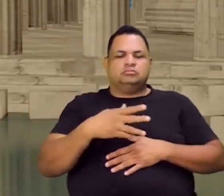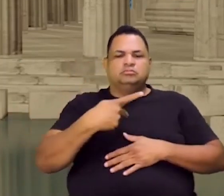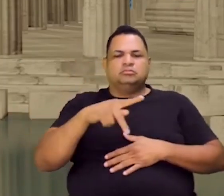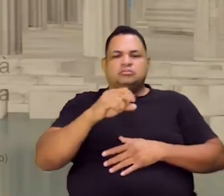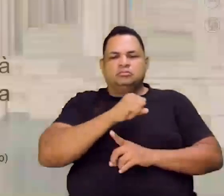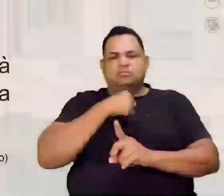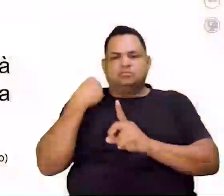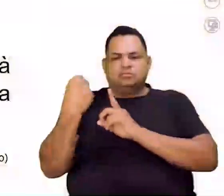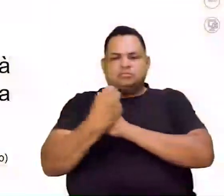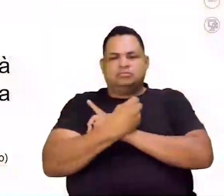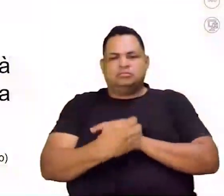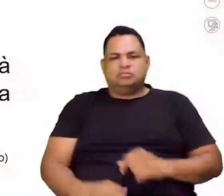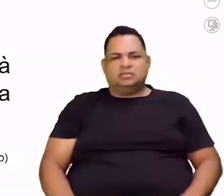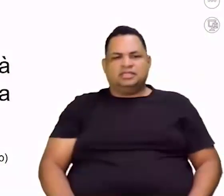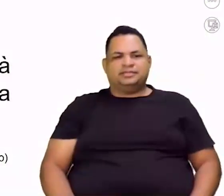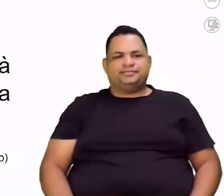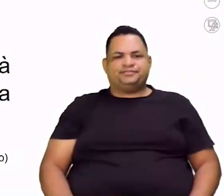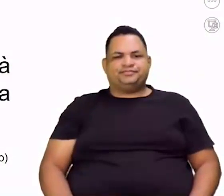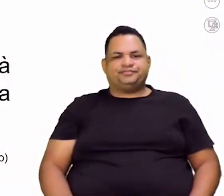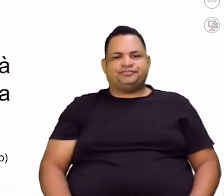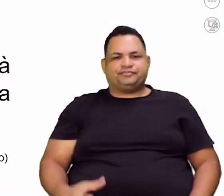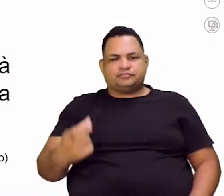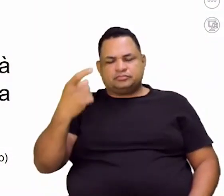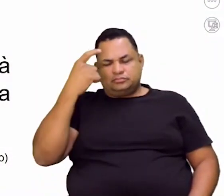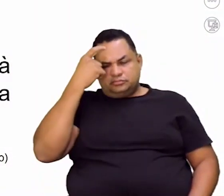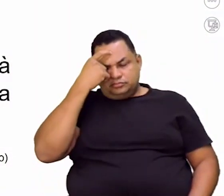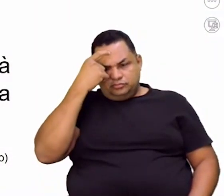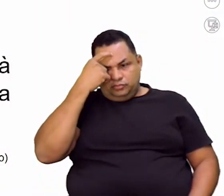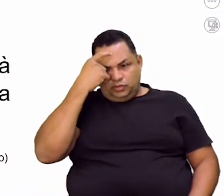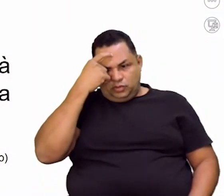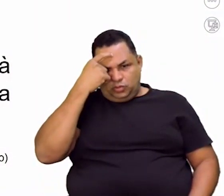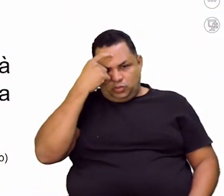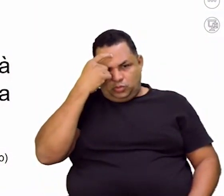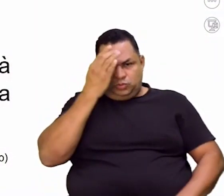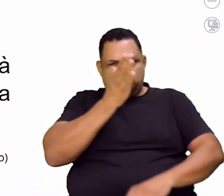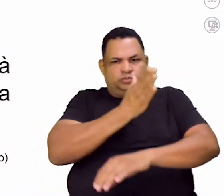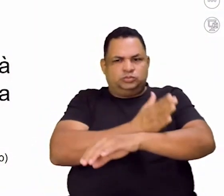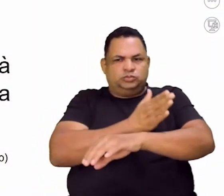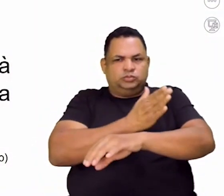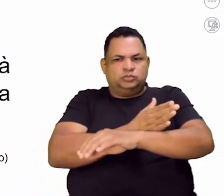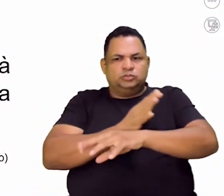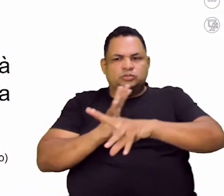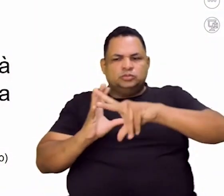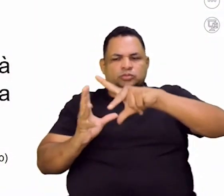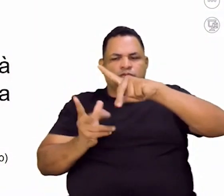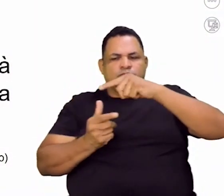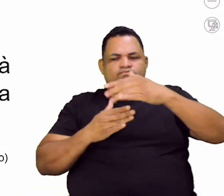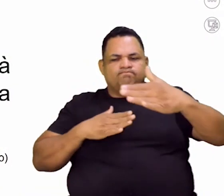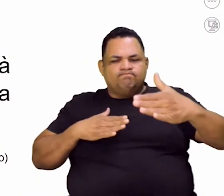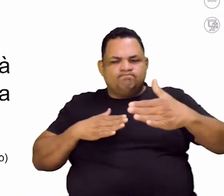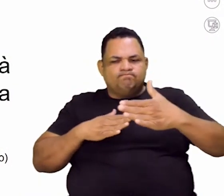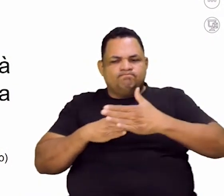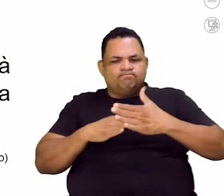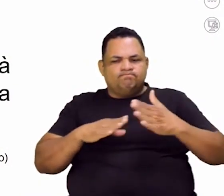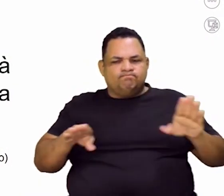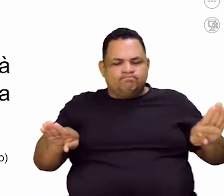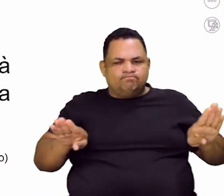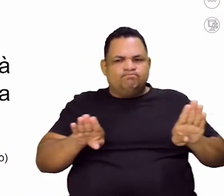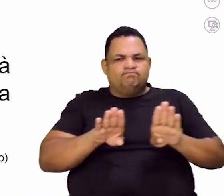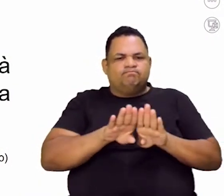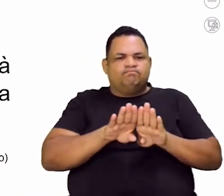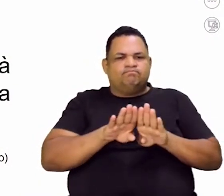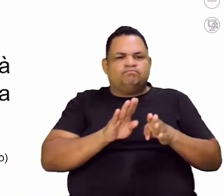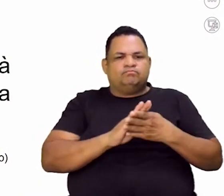lá, continuando. A consciência medieval de um mundo supostamente fechado